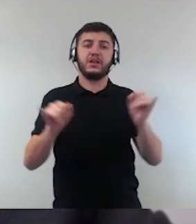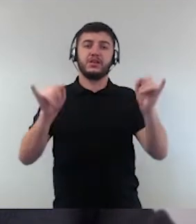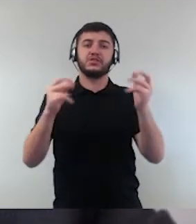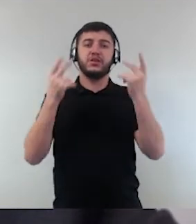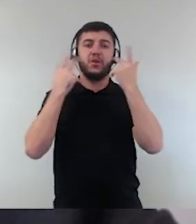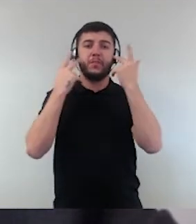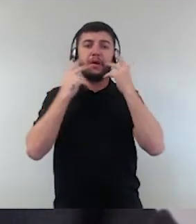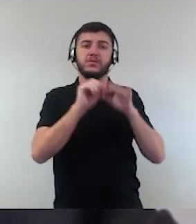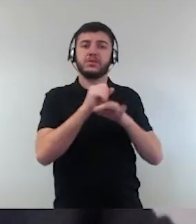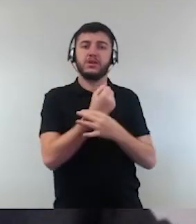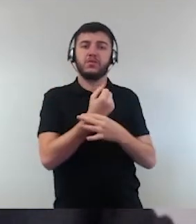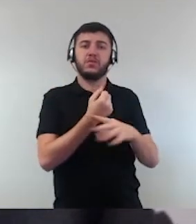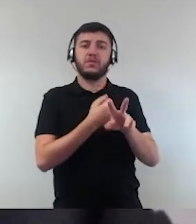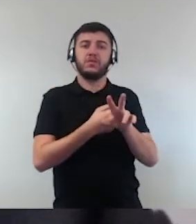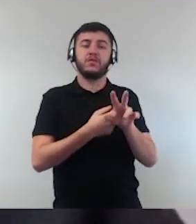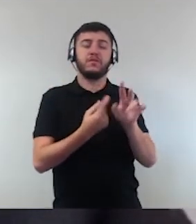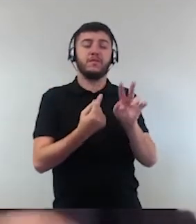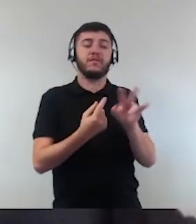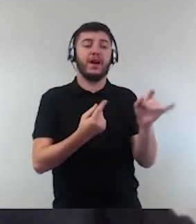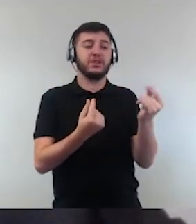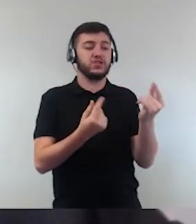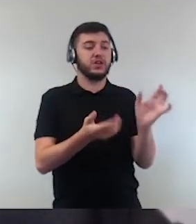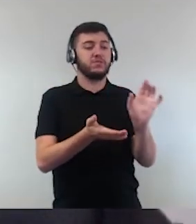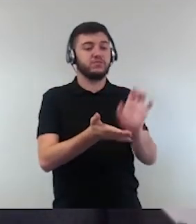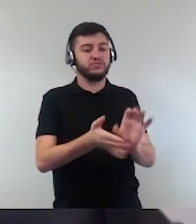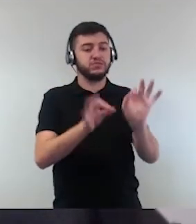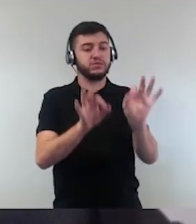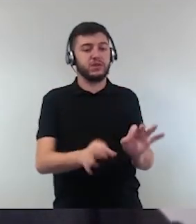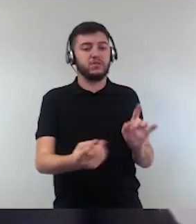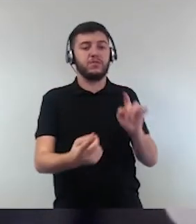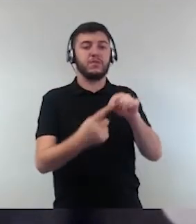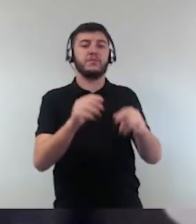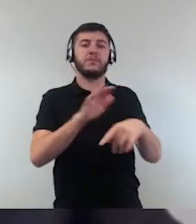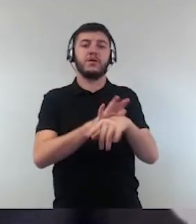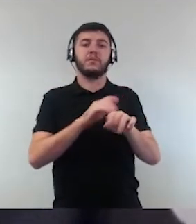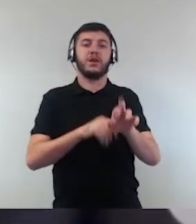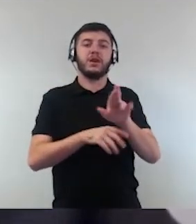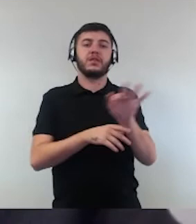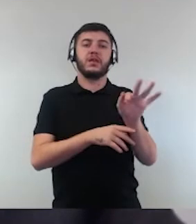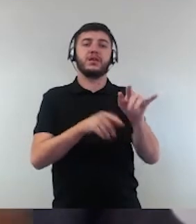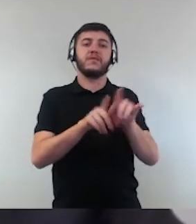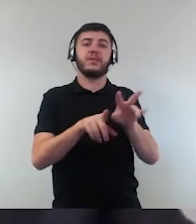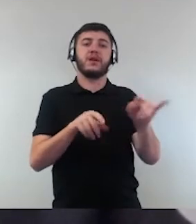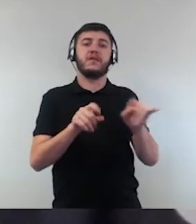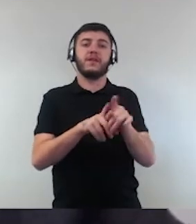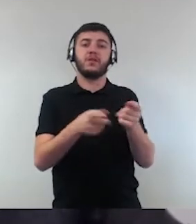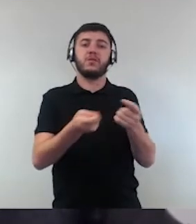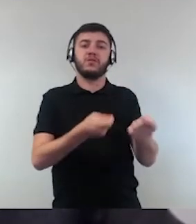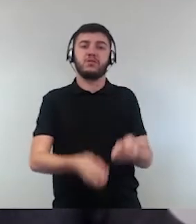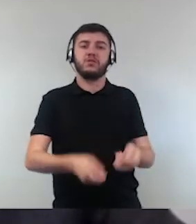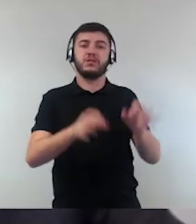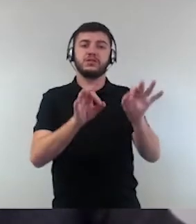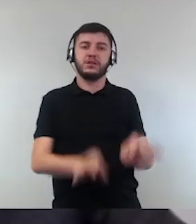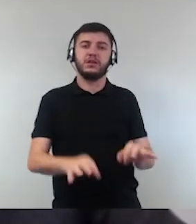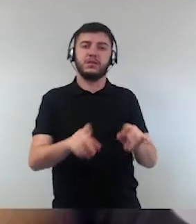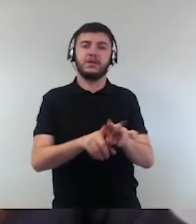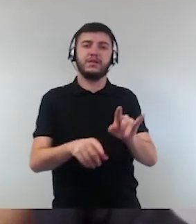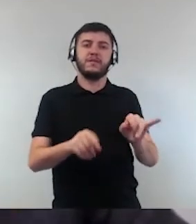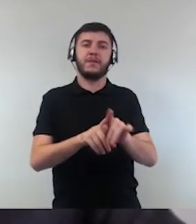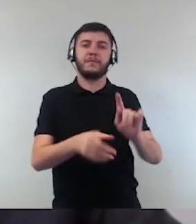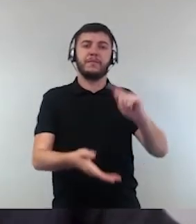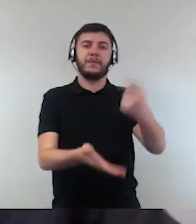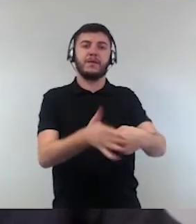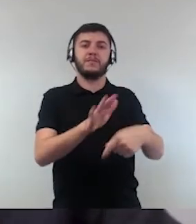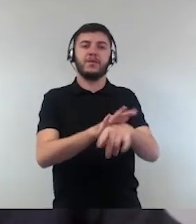recebidos para equilibrar as receitas das distribuidoras, porque elas têm que pagar pela energia na CCE, como eu disse a vocês, eles